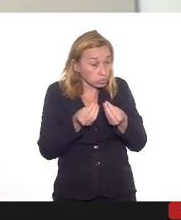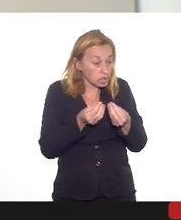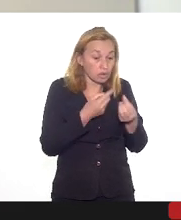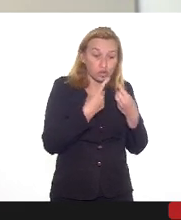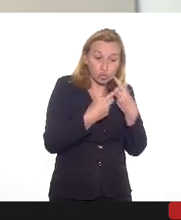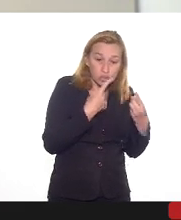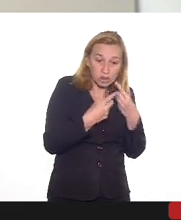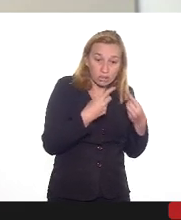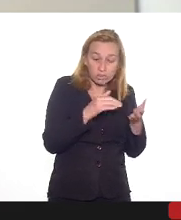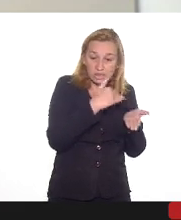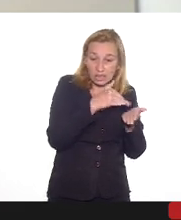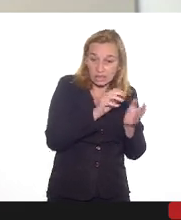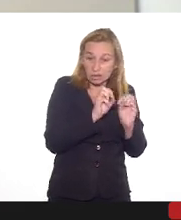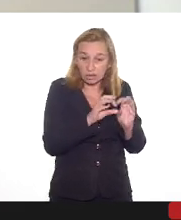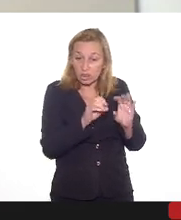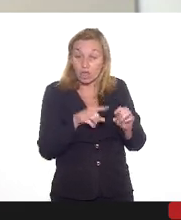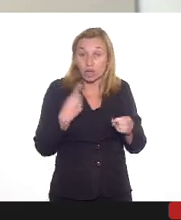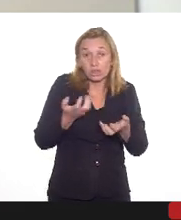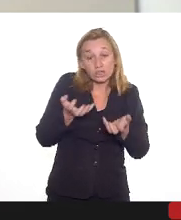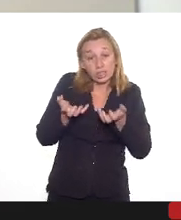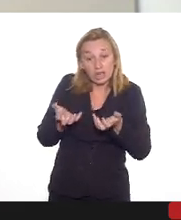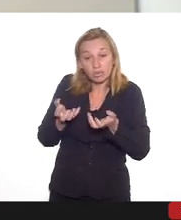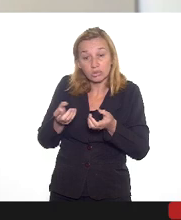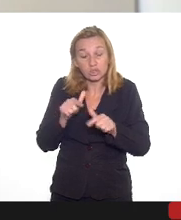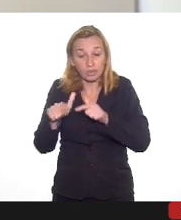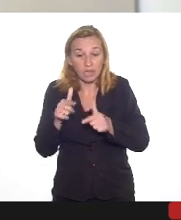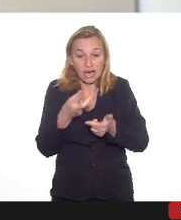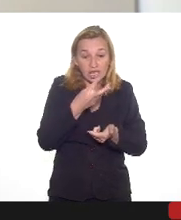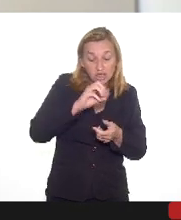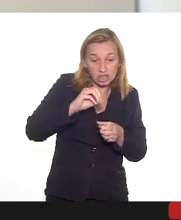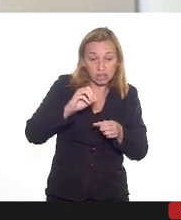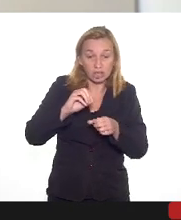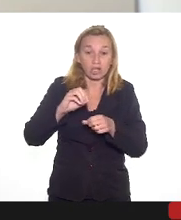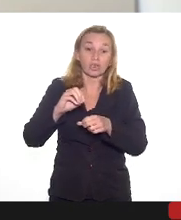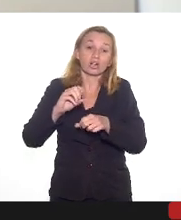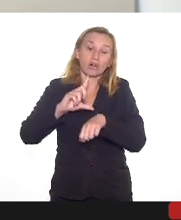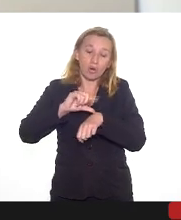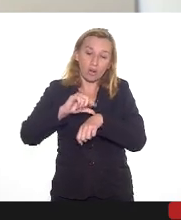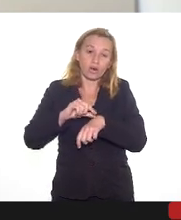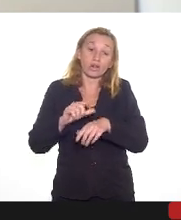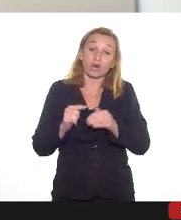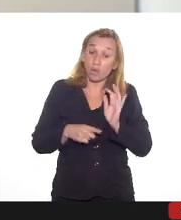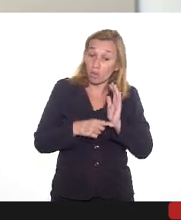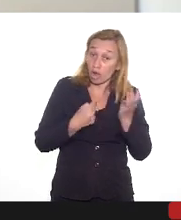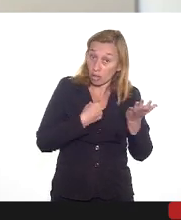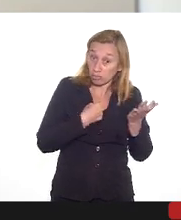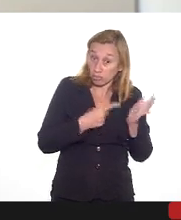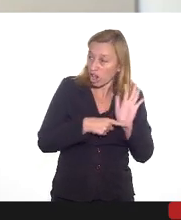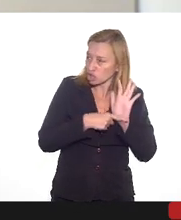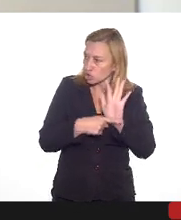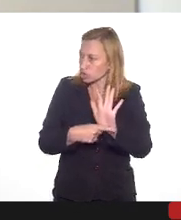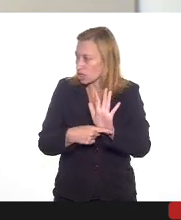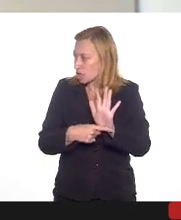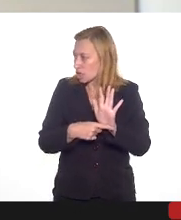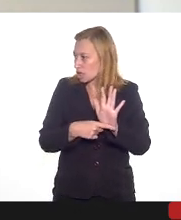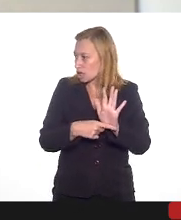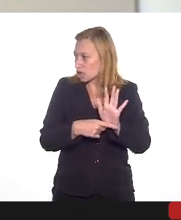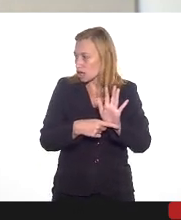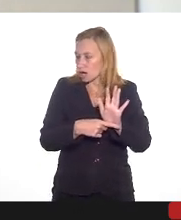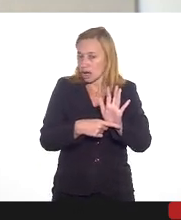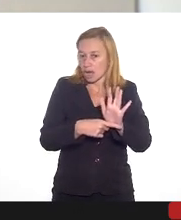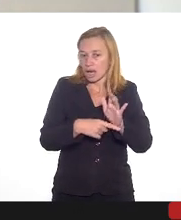para a gente quer trabalhar pelas 30 horas. Eu ajudei a escrever uma minuta que depois a Secretaria